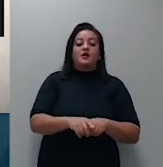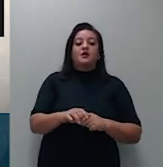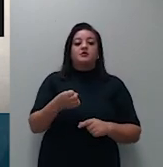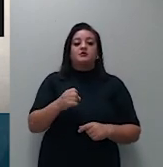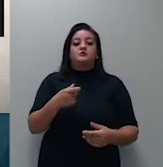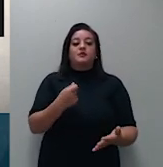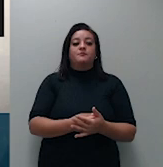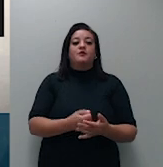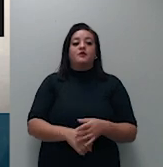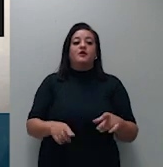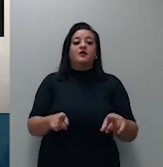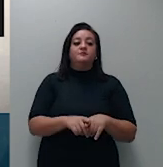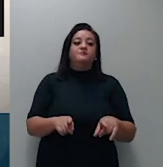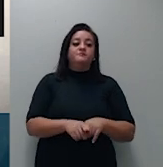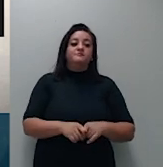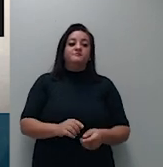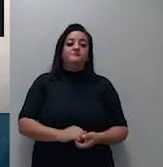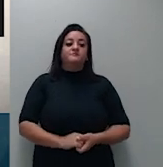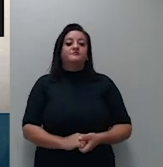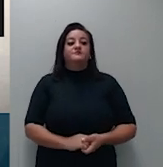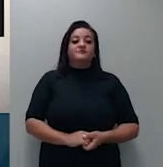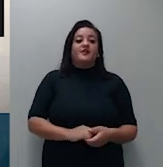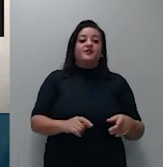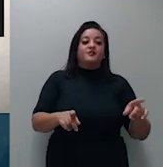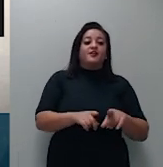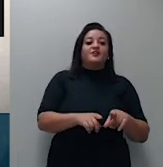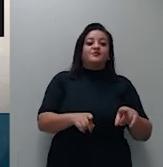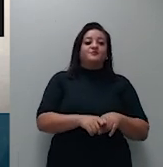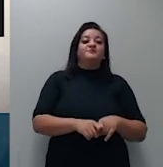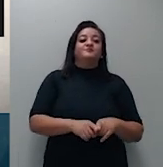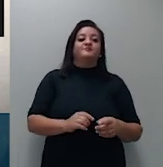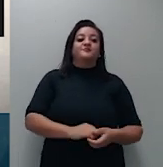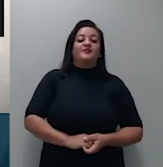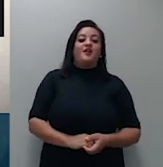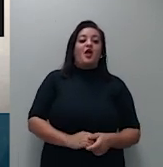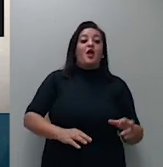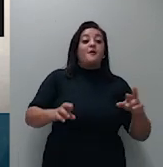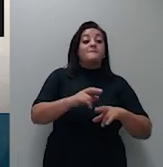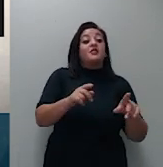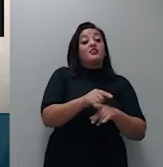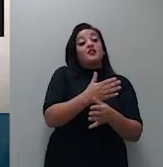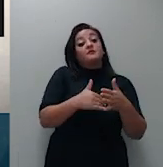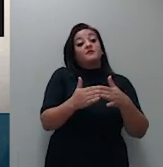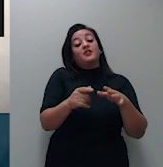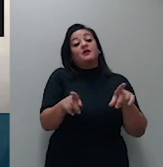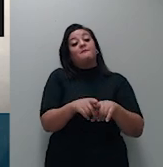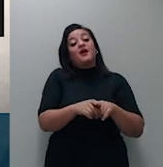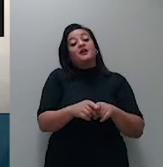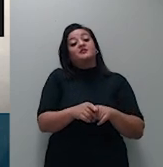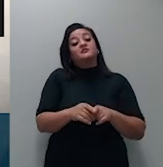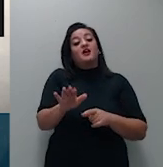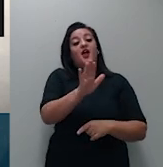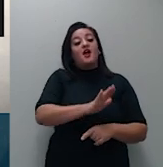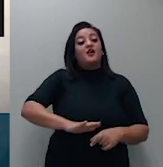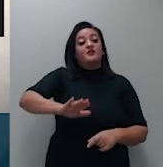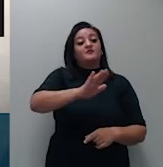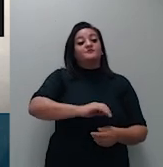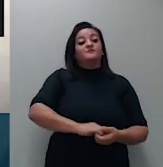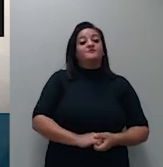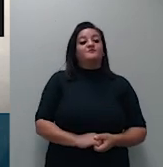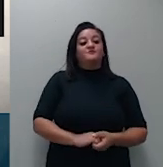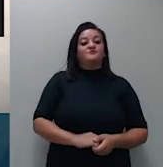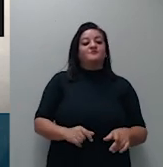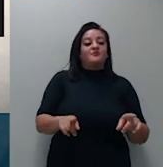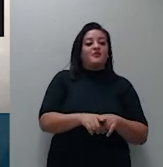não é se ele seria abrangido mesmo que o credor não a Bibi se ele ficaria brandido